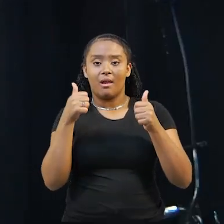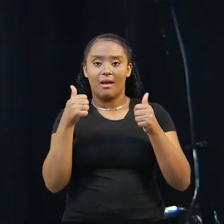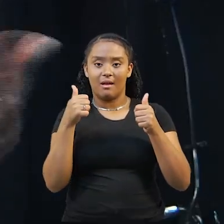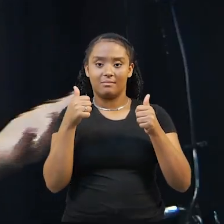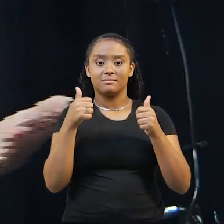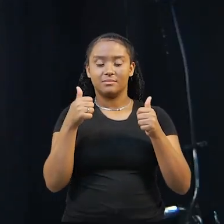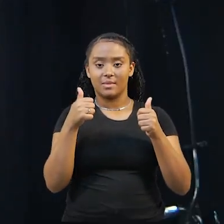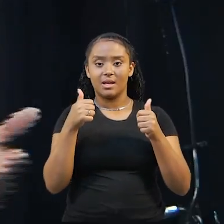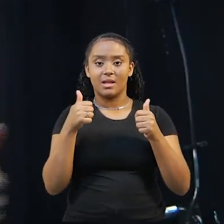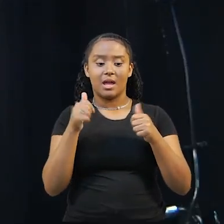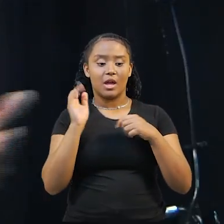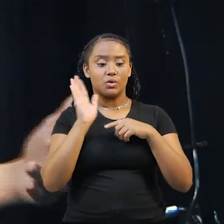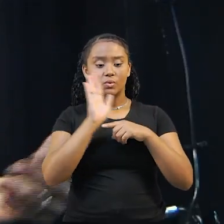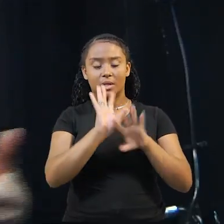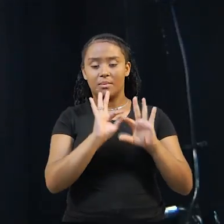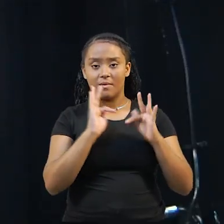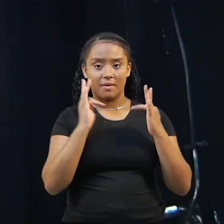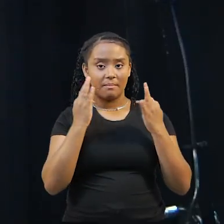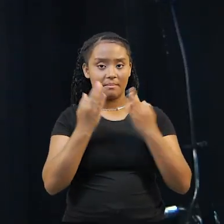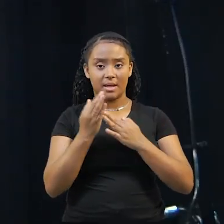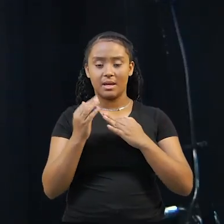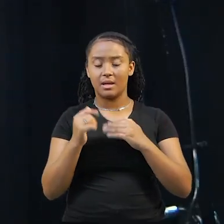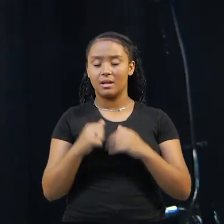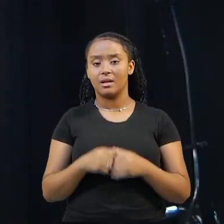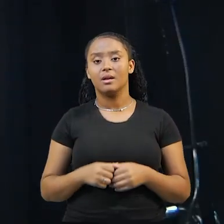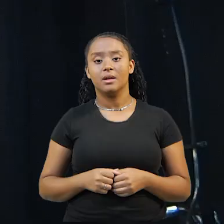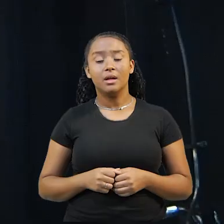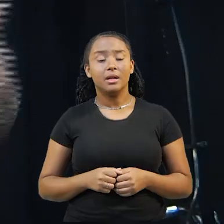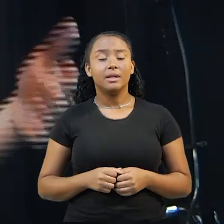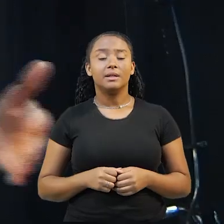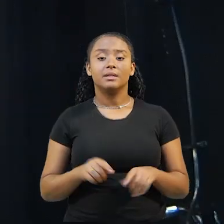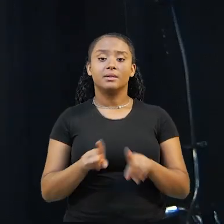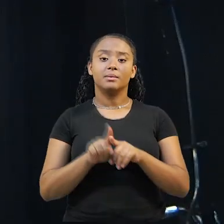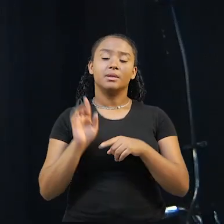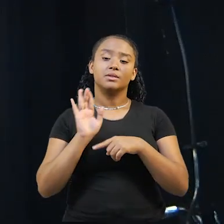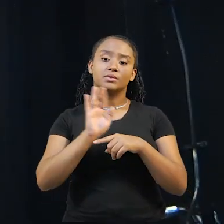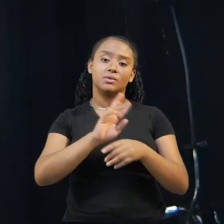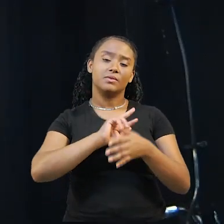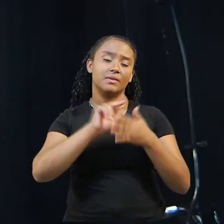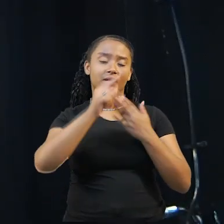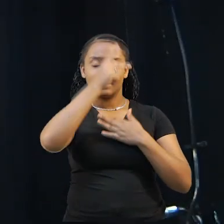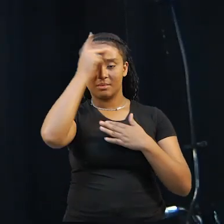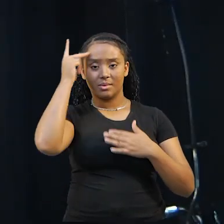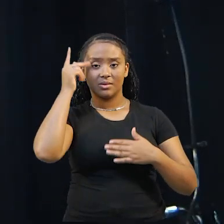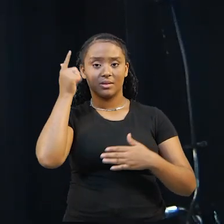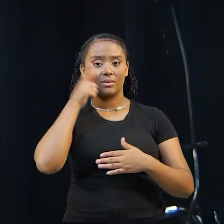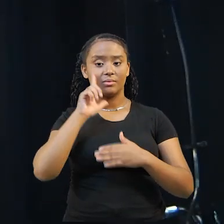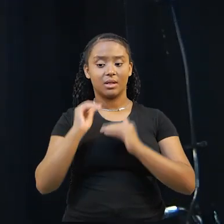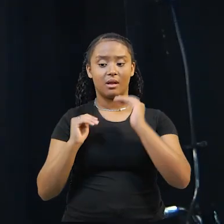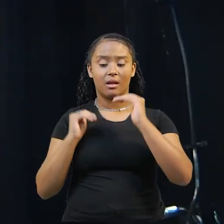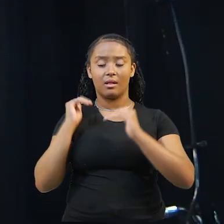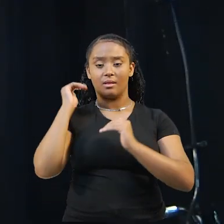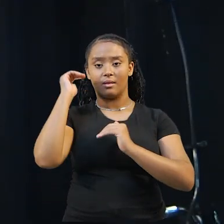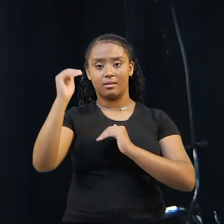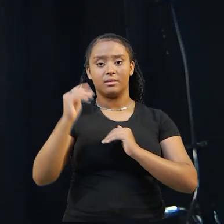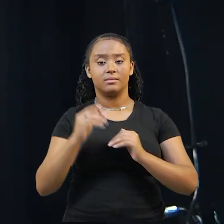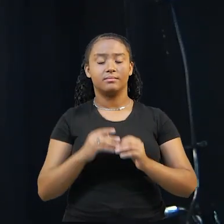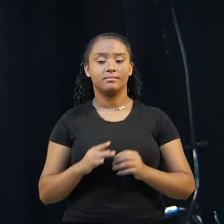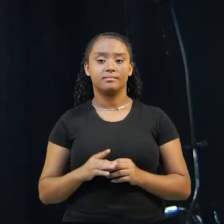família, e é o que serviu para muitos de nós também alcançarem, né, uma condição social melhor.